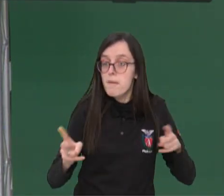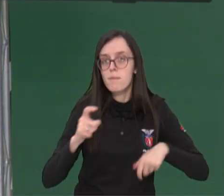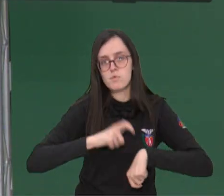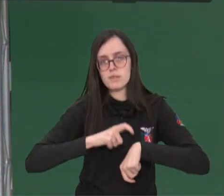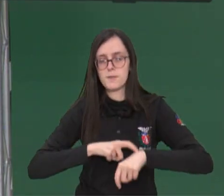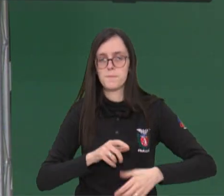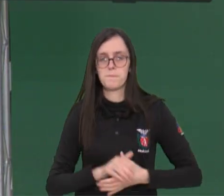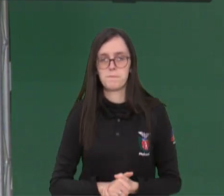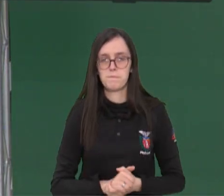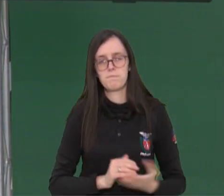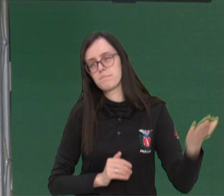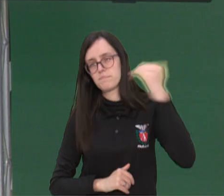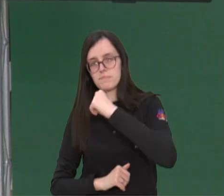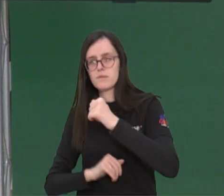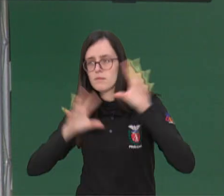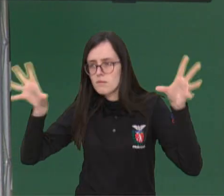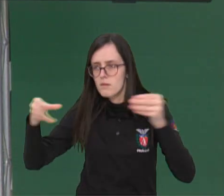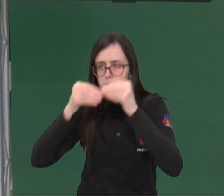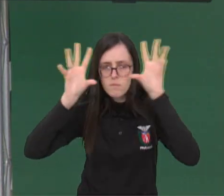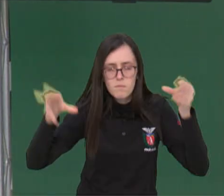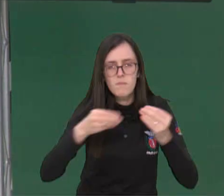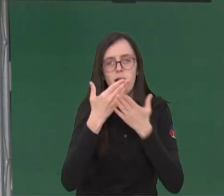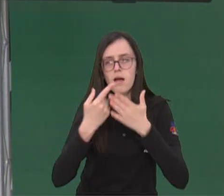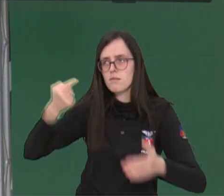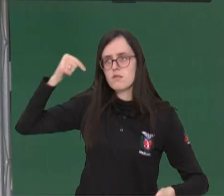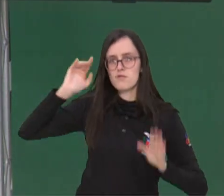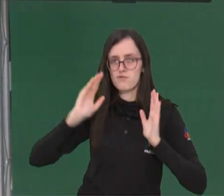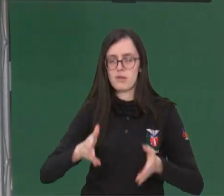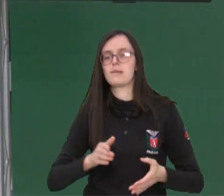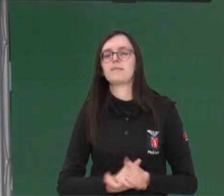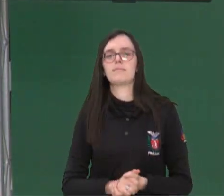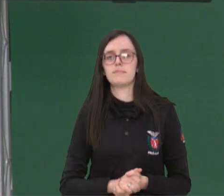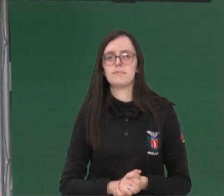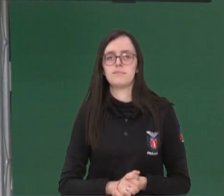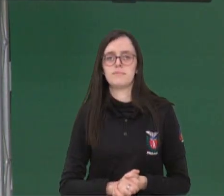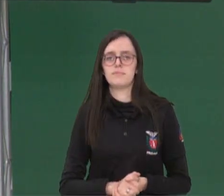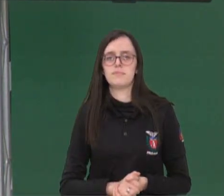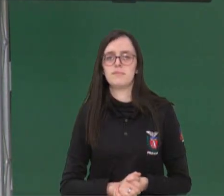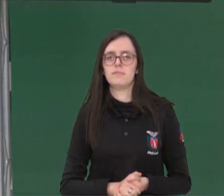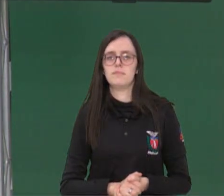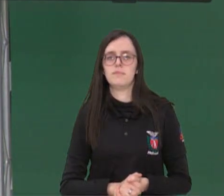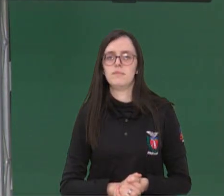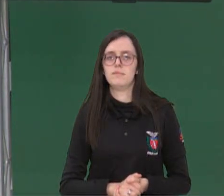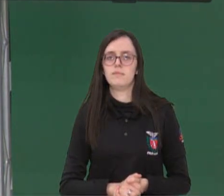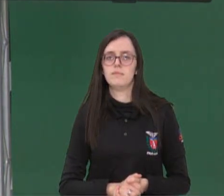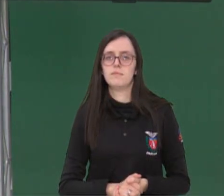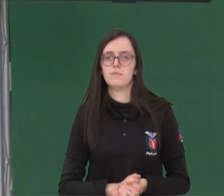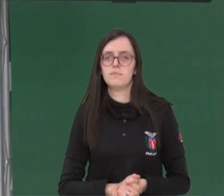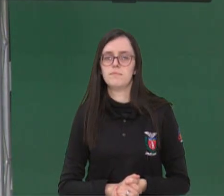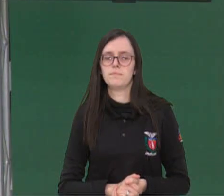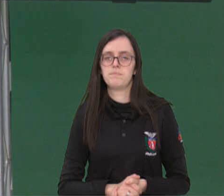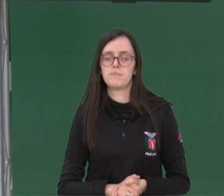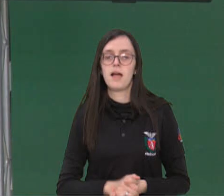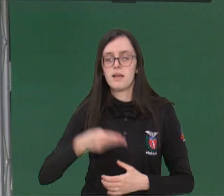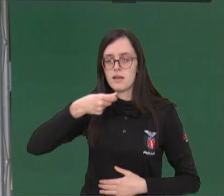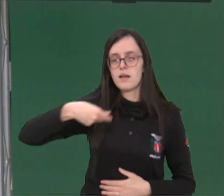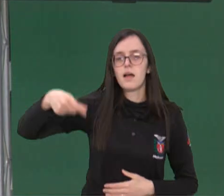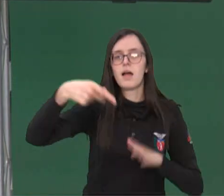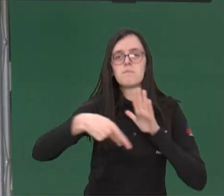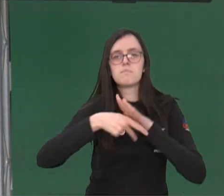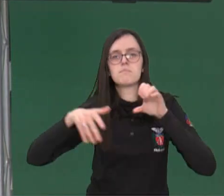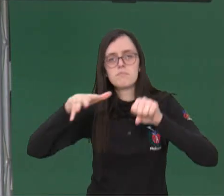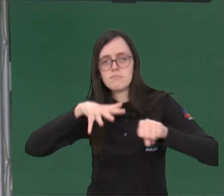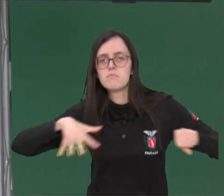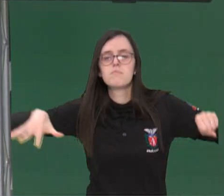tempo. Vamos juntando tudo o que você foi vendo nas últimas aulas. As drogas do sertão tinham algumas características também